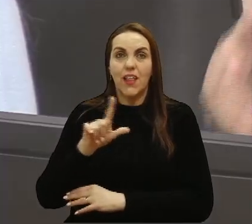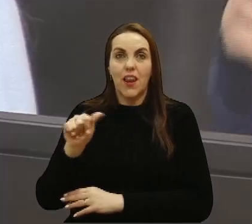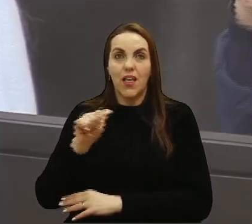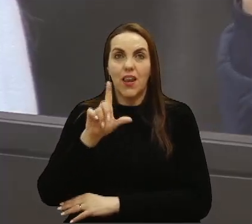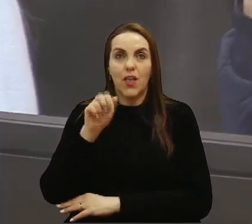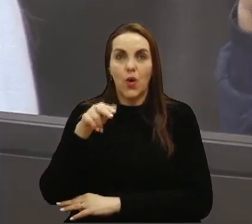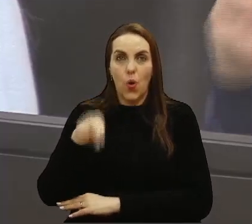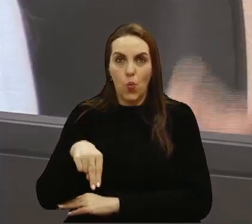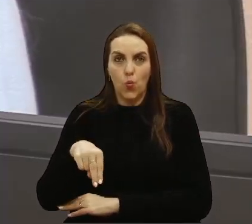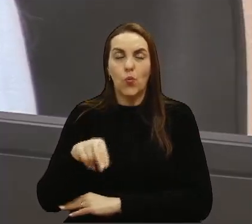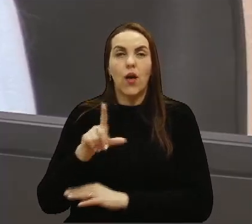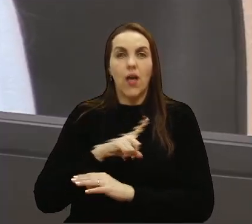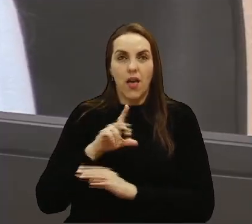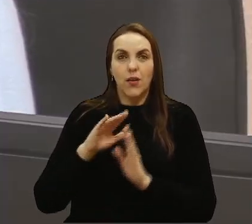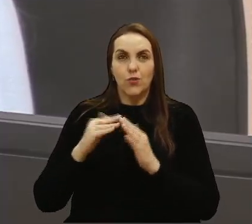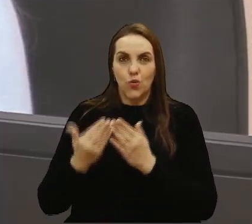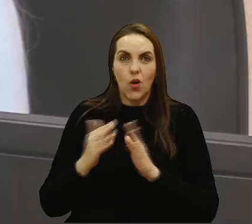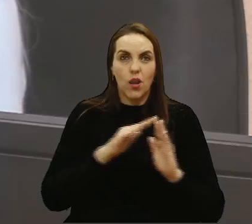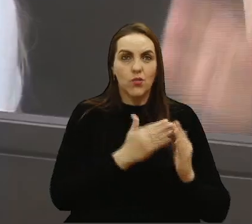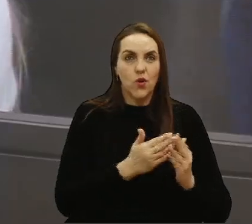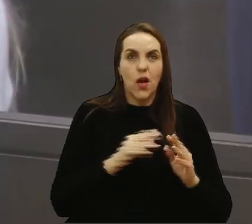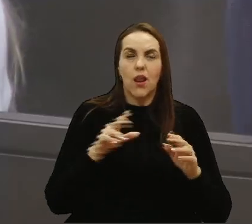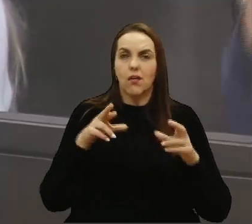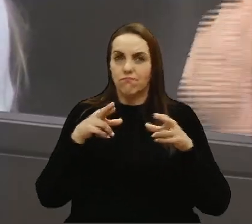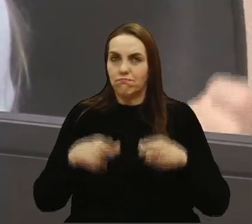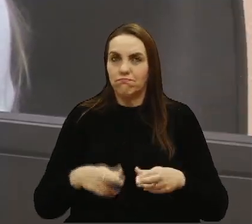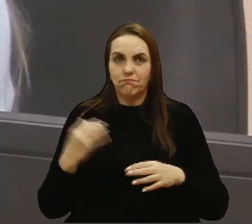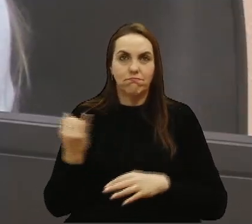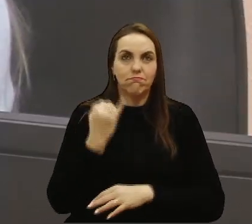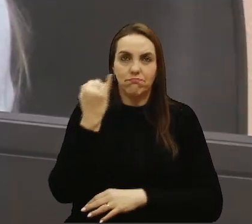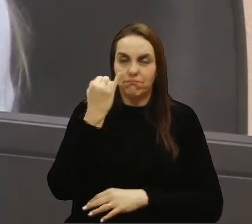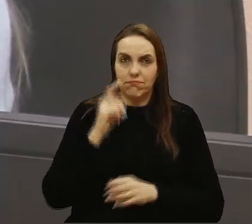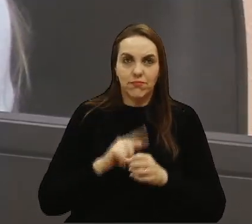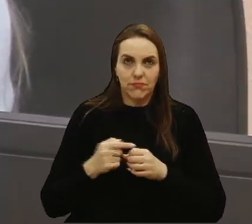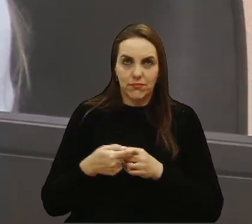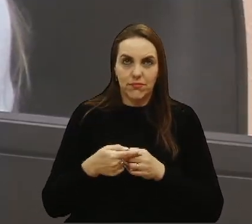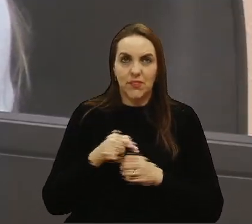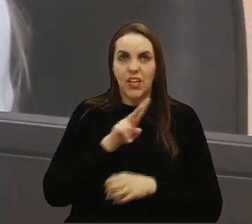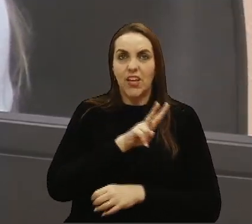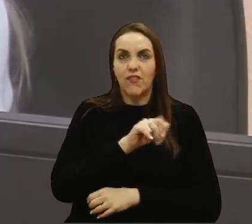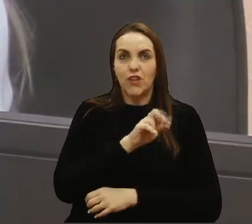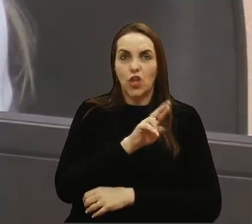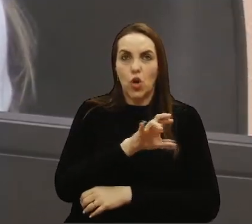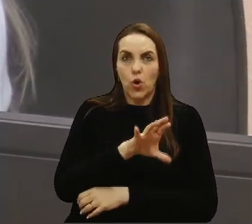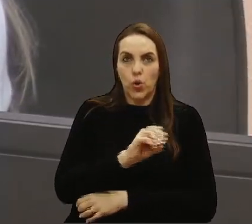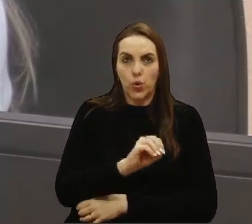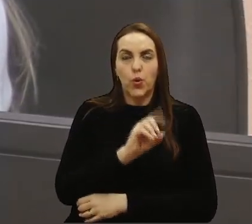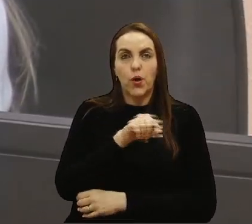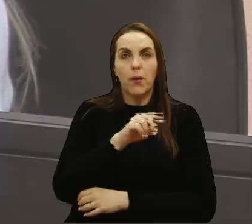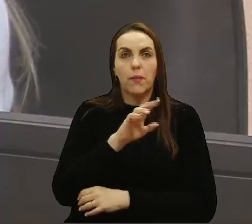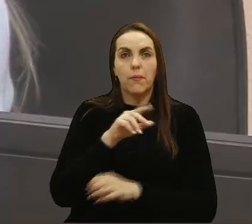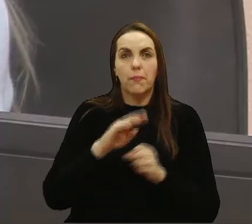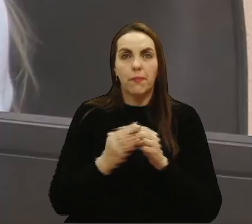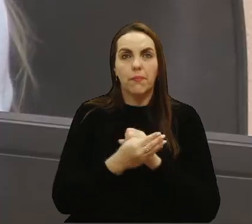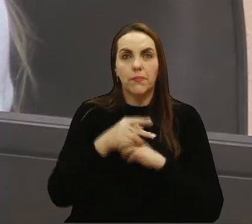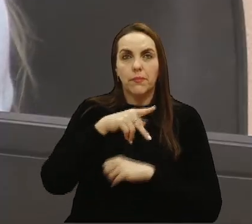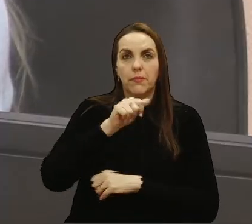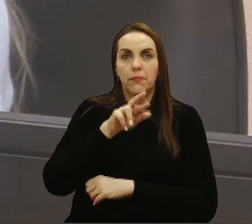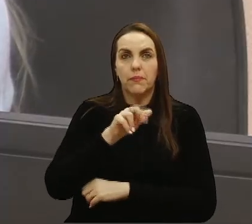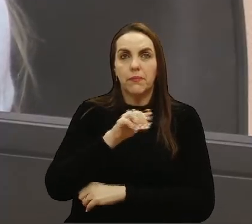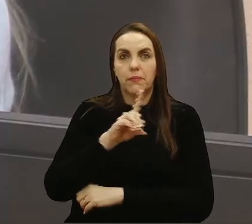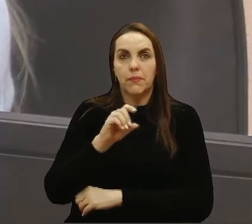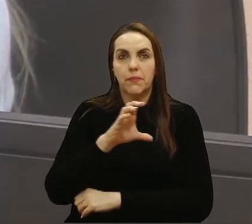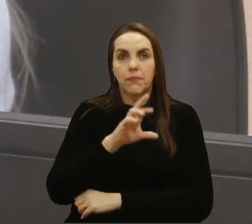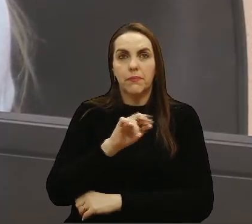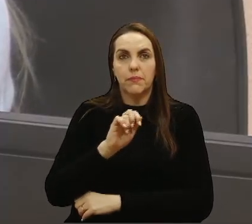escolas em regiões importantes da cidade, o Vitório Rec lá no Parada Cristal. Dizer, vereador, eu vou ao encontro do que a